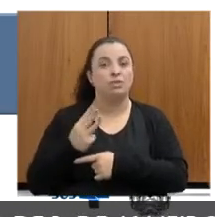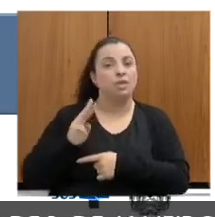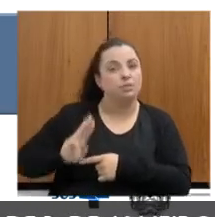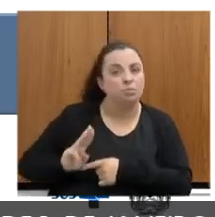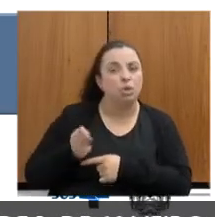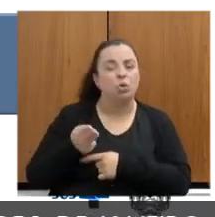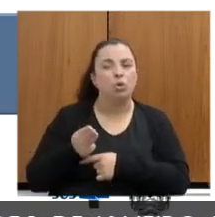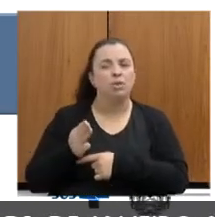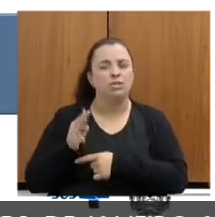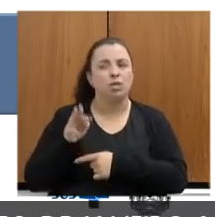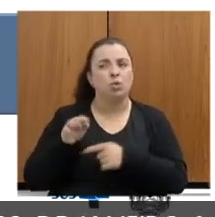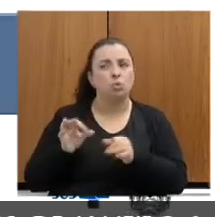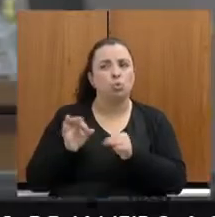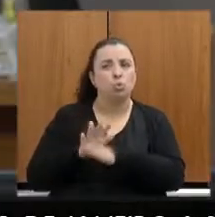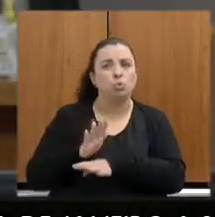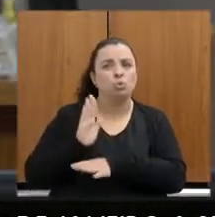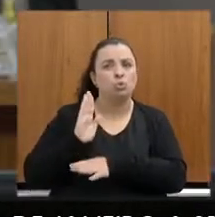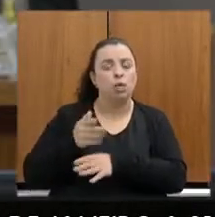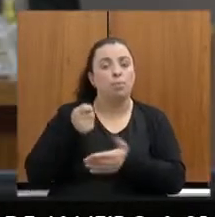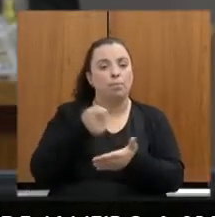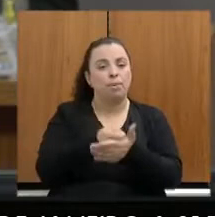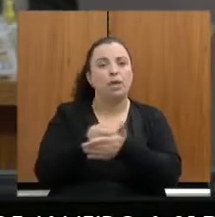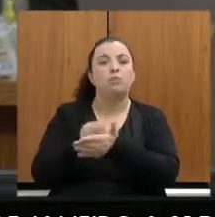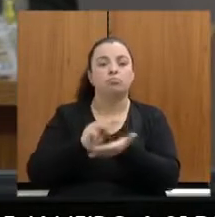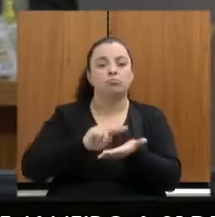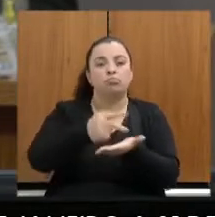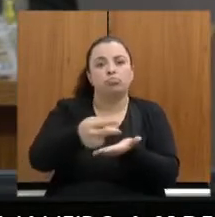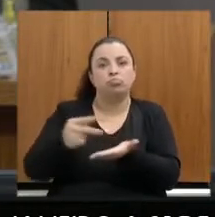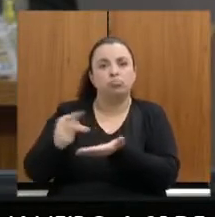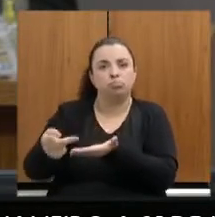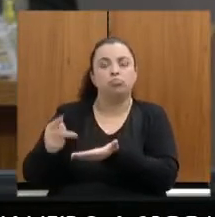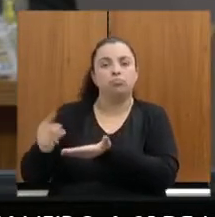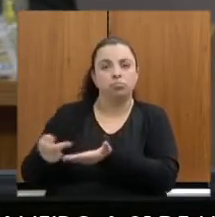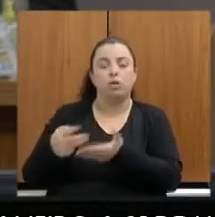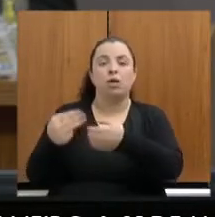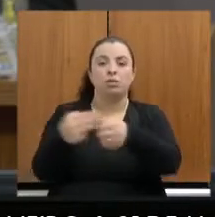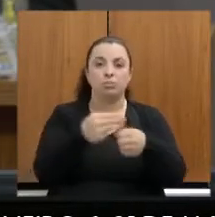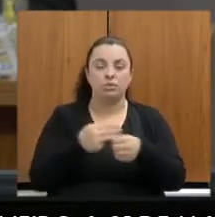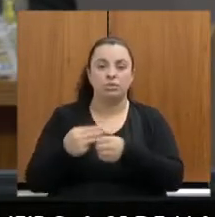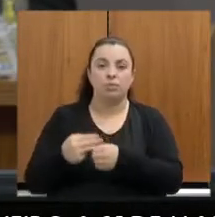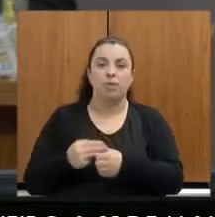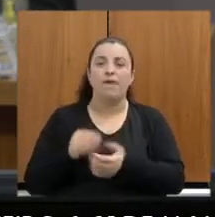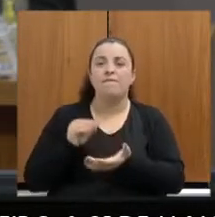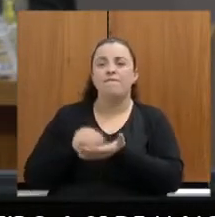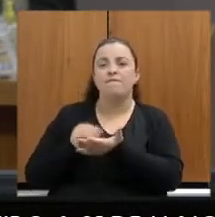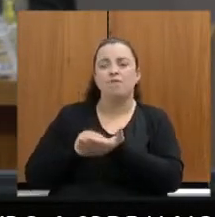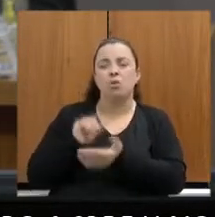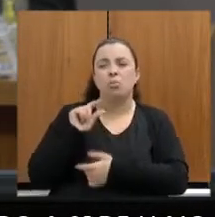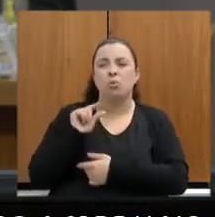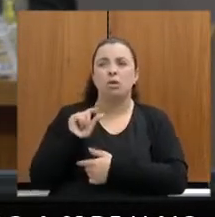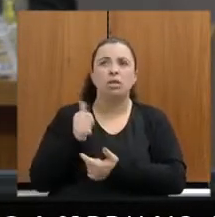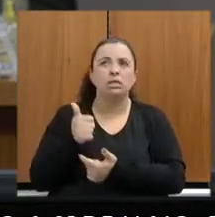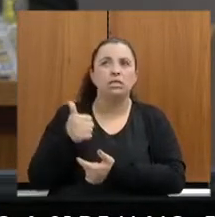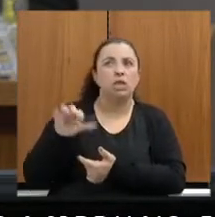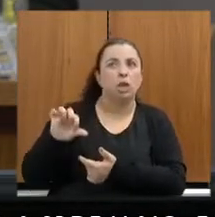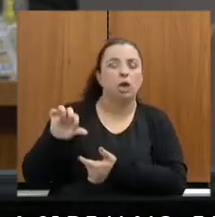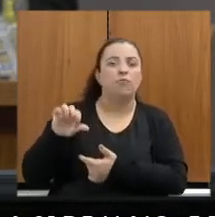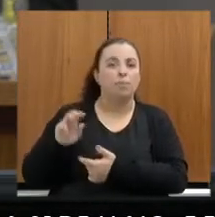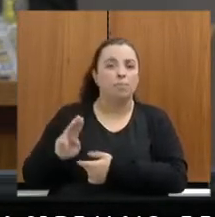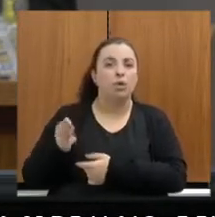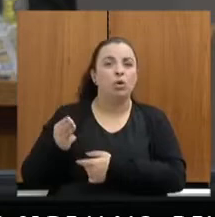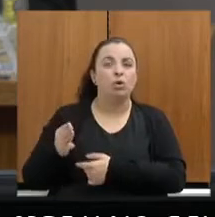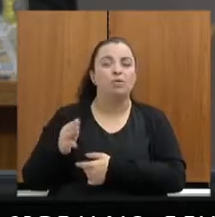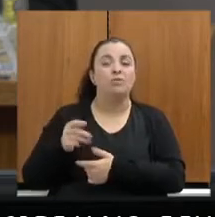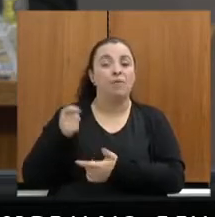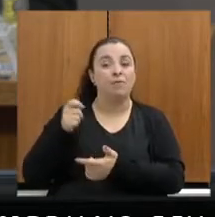da sua totalidade foram para os municípios restam aí uma diferença cerca de 19 milhões que será